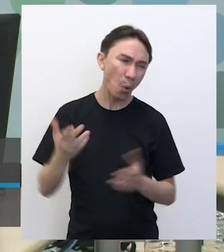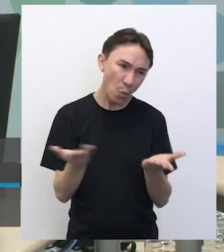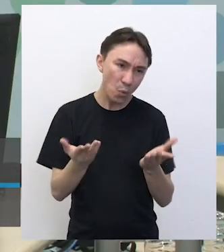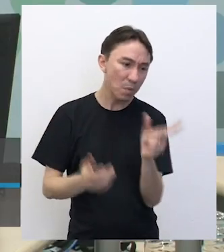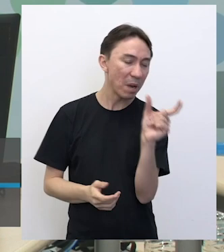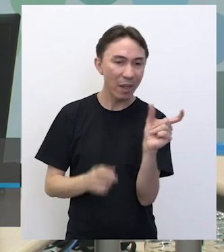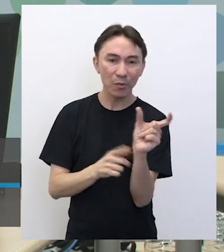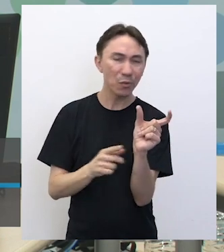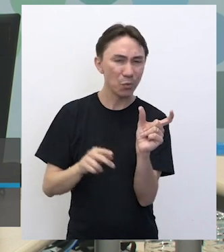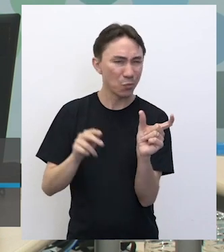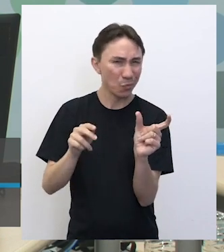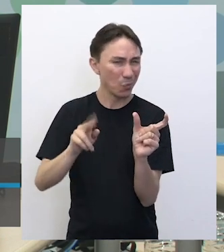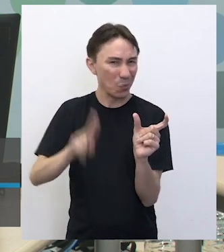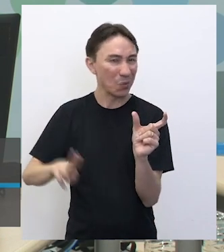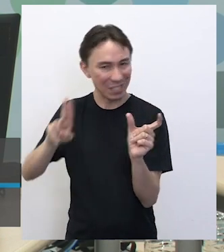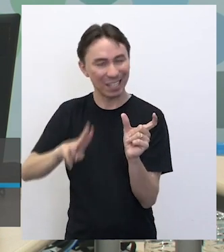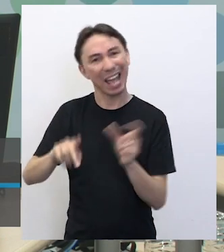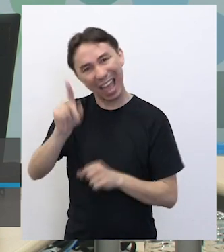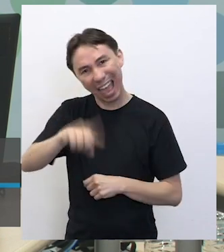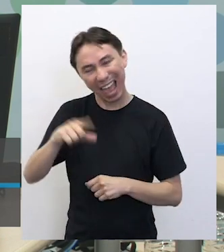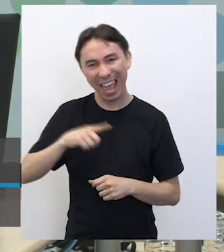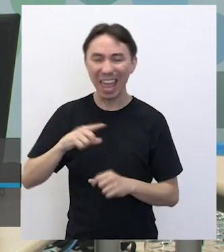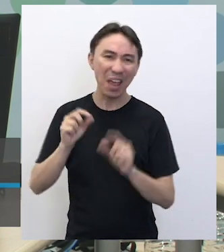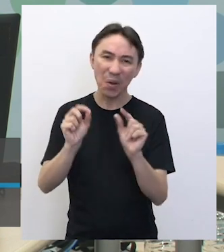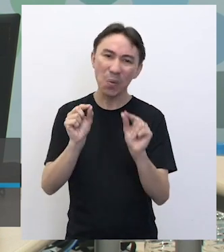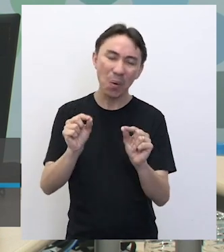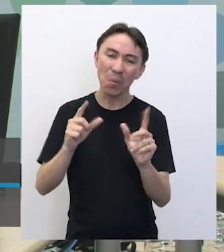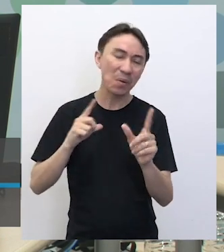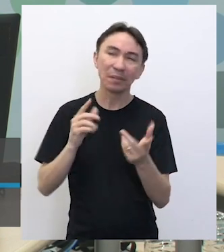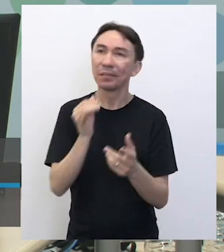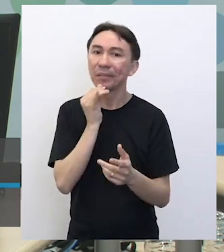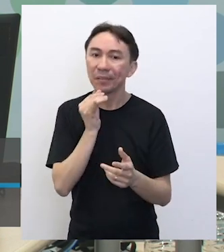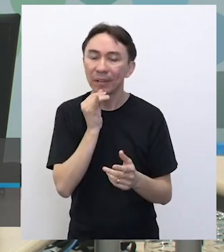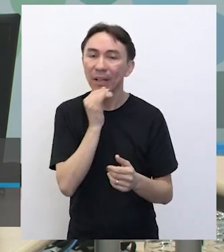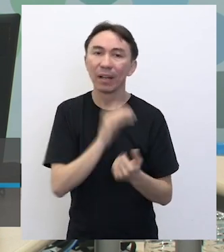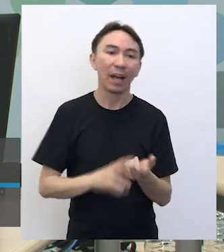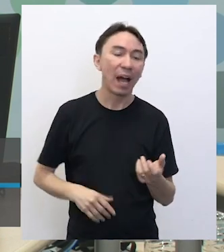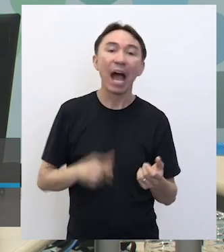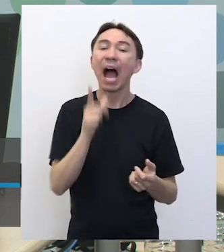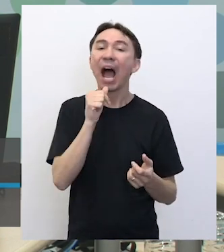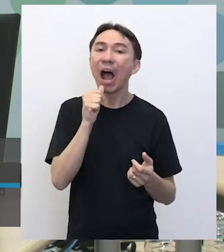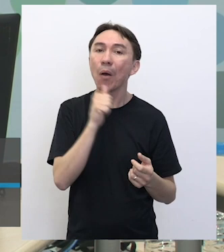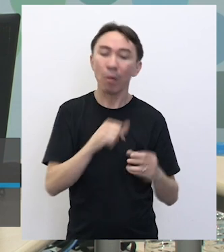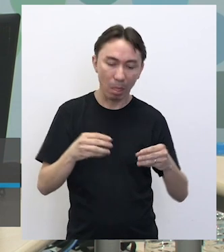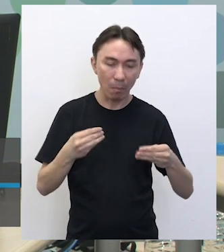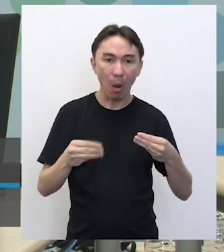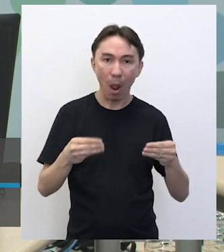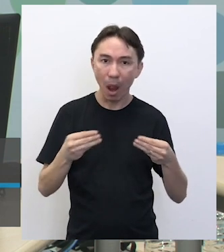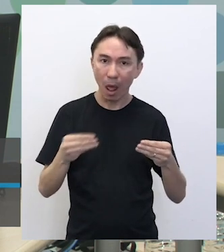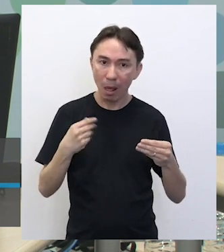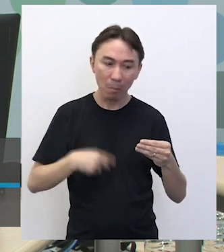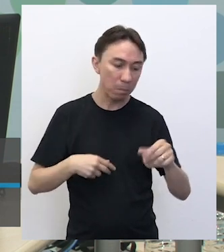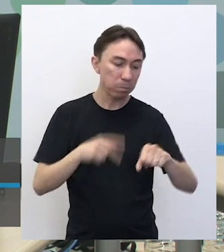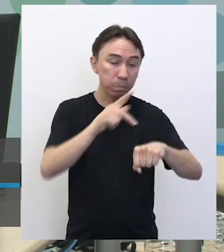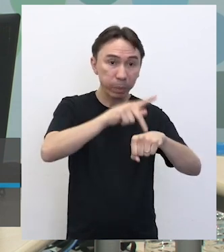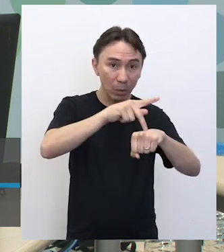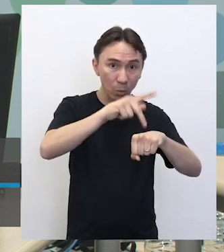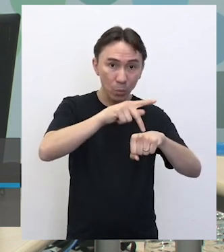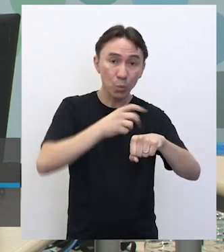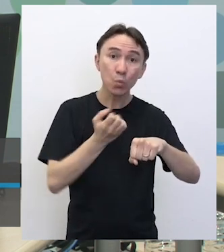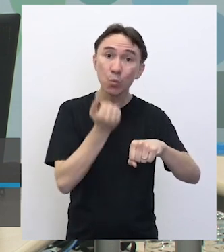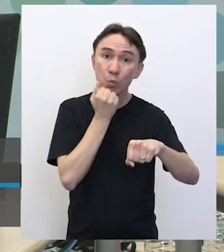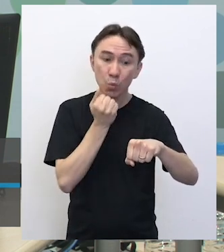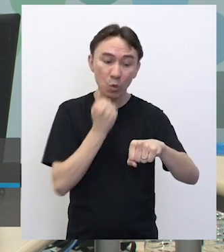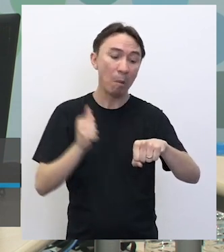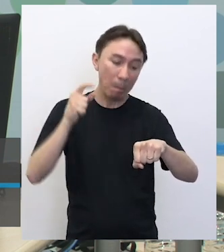chamado ditado popular, né? Água mole em pedra dura, tanto bate até que fura, né? Olha só, professor